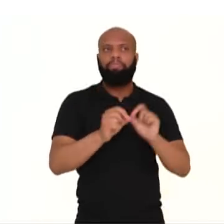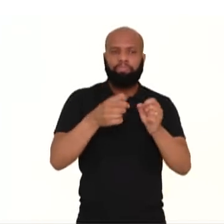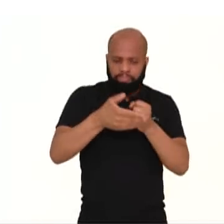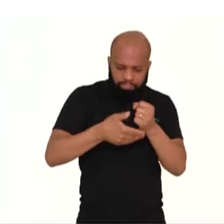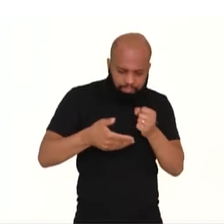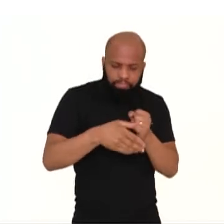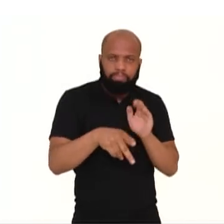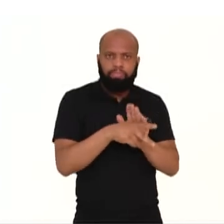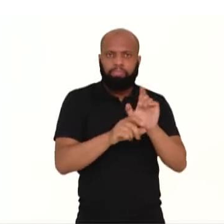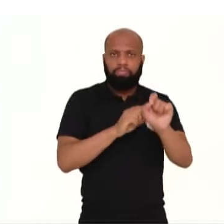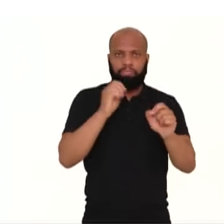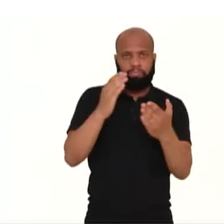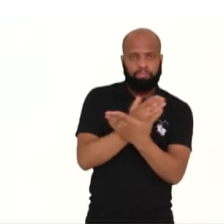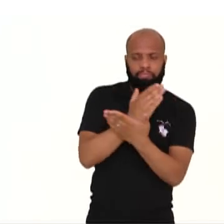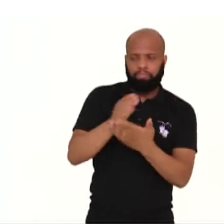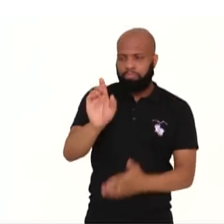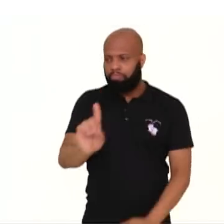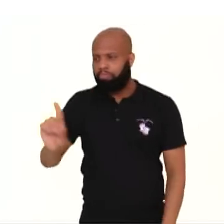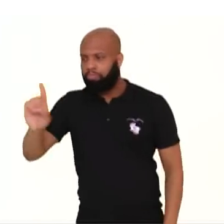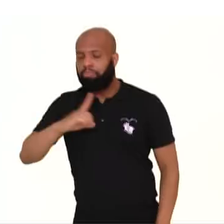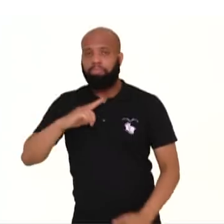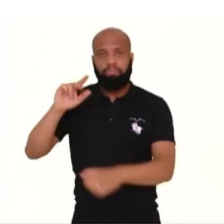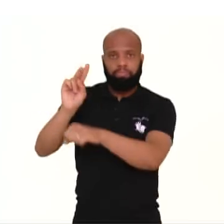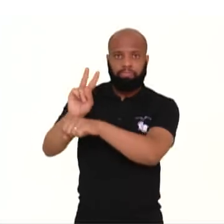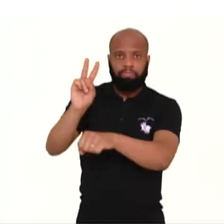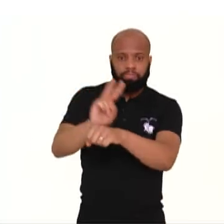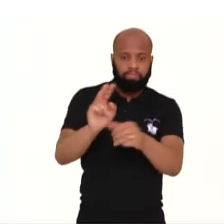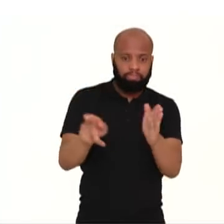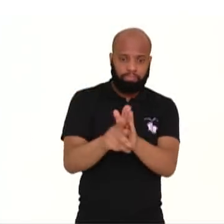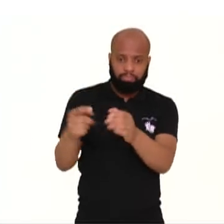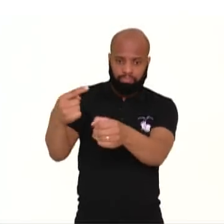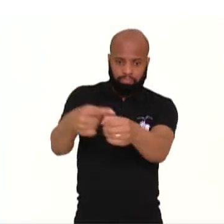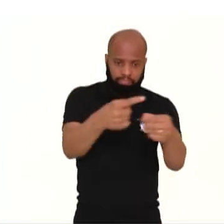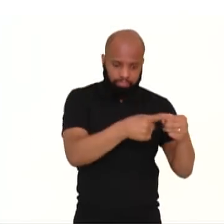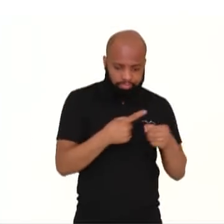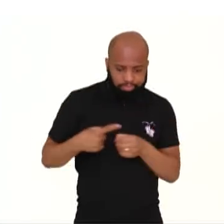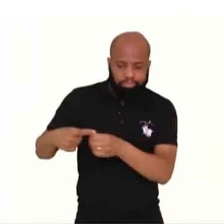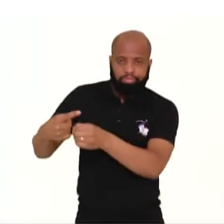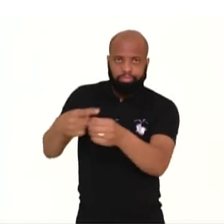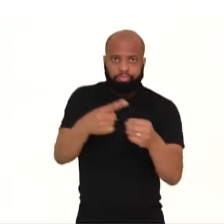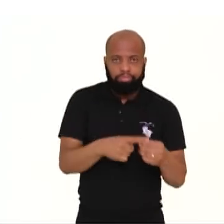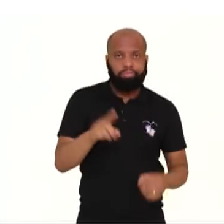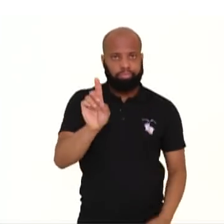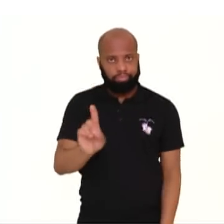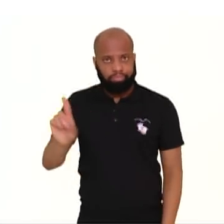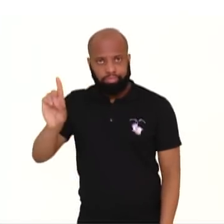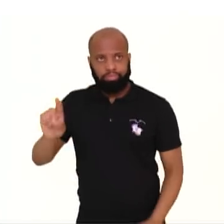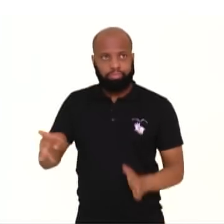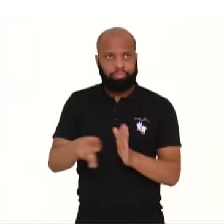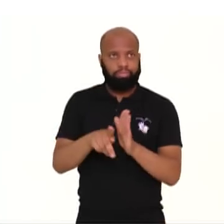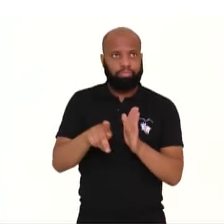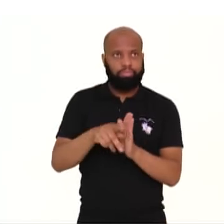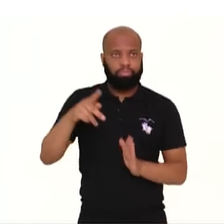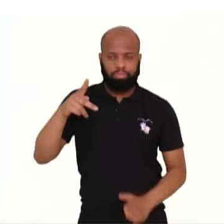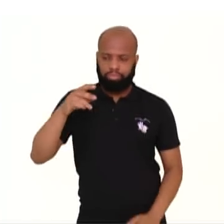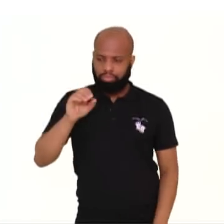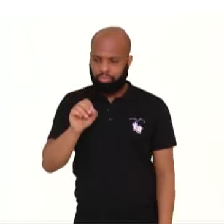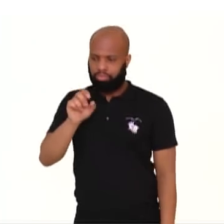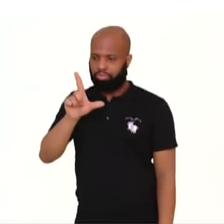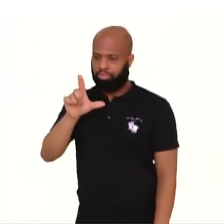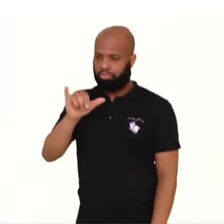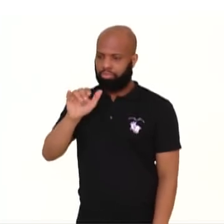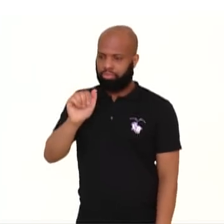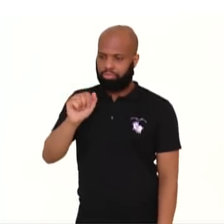na ideia de que alguns deuses protegiam as cidades. As divindades políades eram